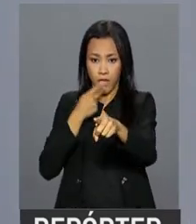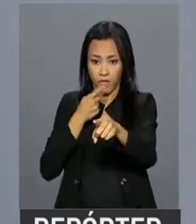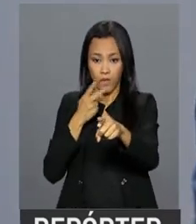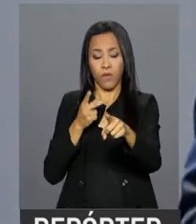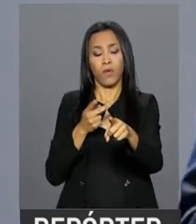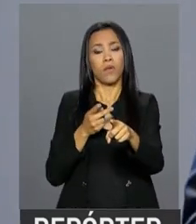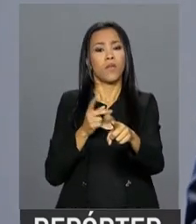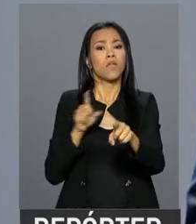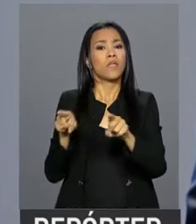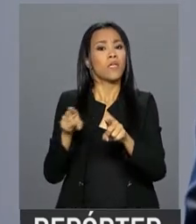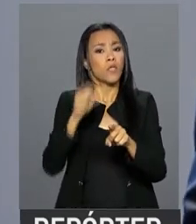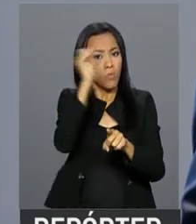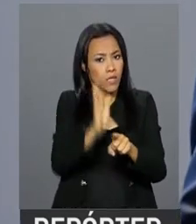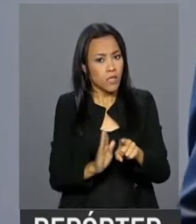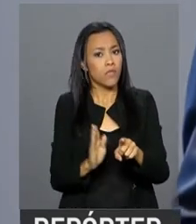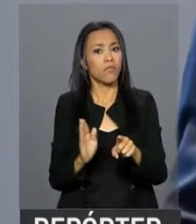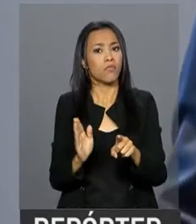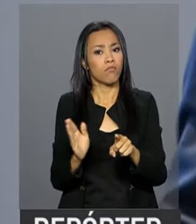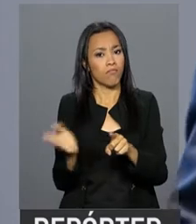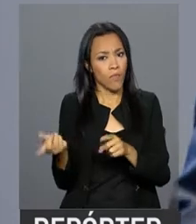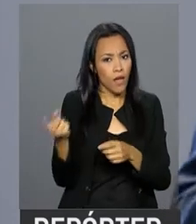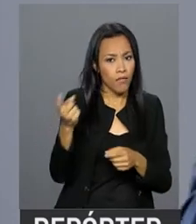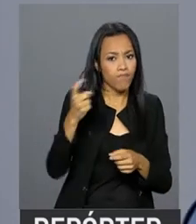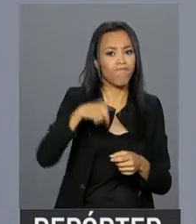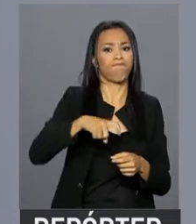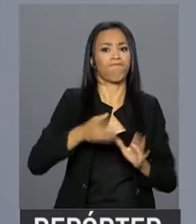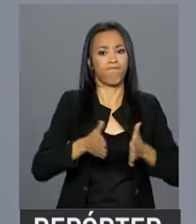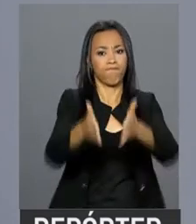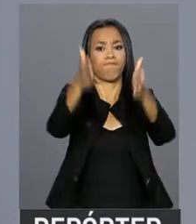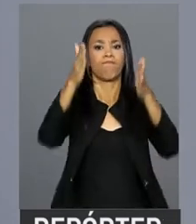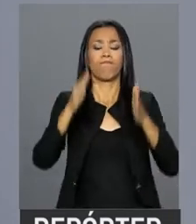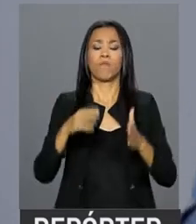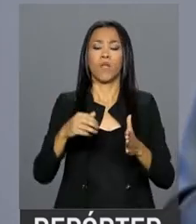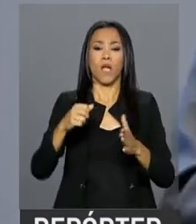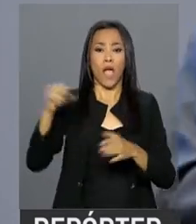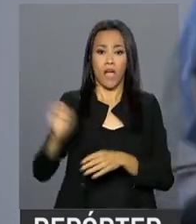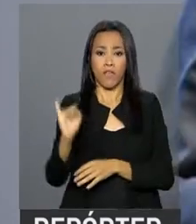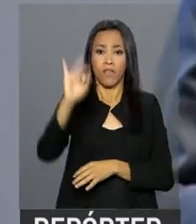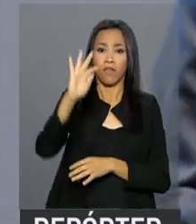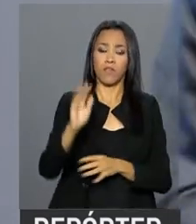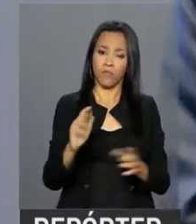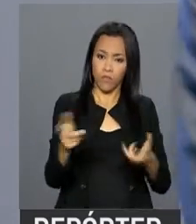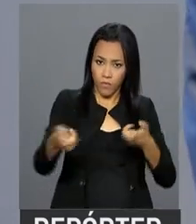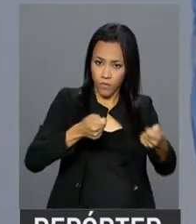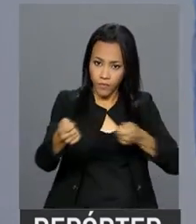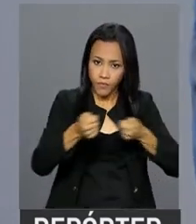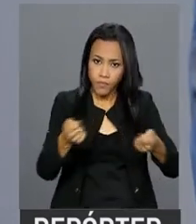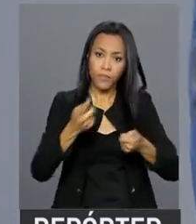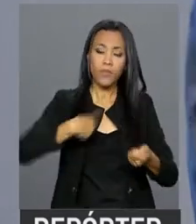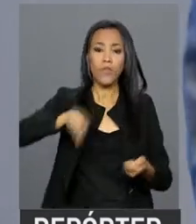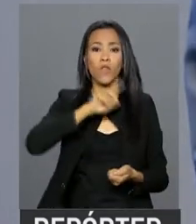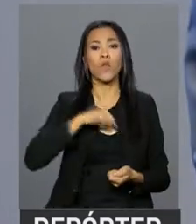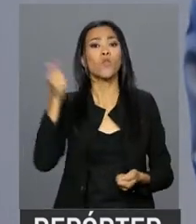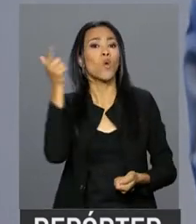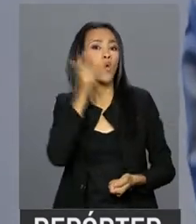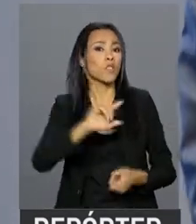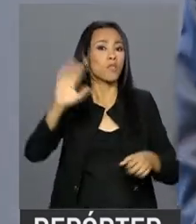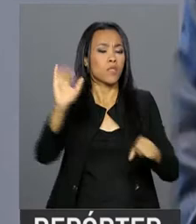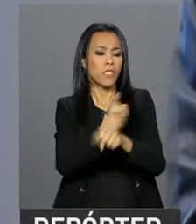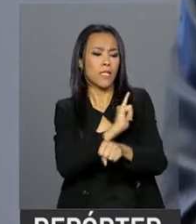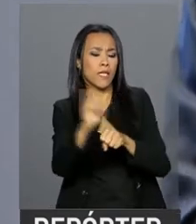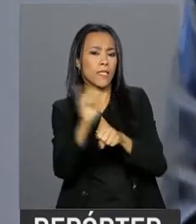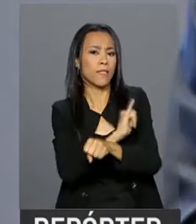otimismo. O Brasil está de volta, não é? A inflação está sob controle, nós criamos condições para a redução